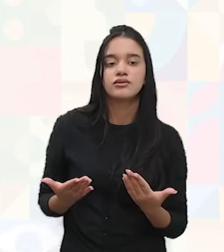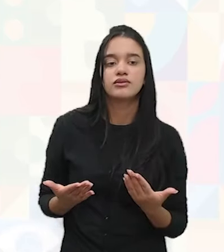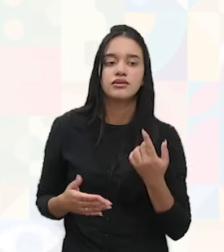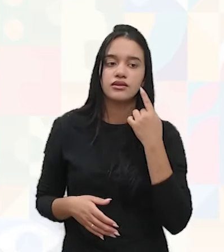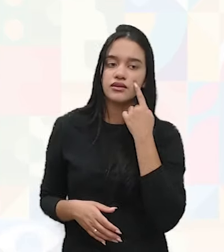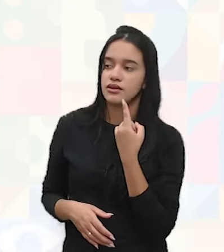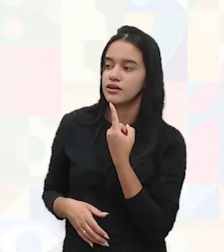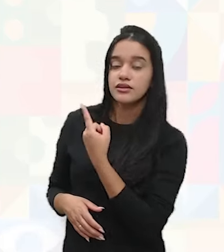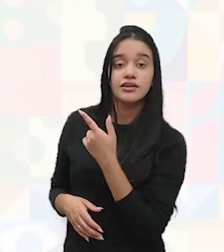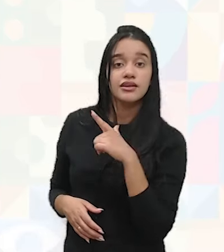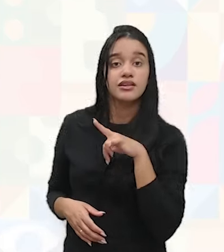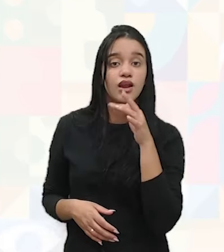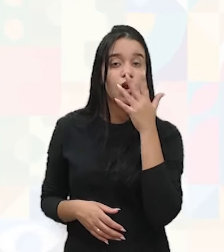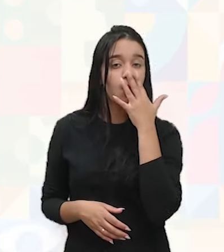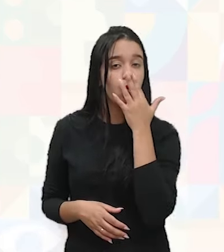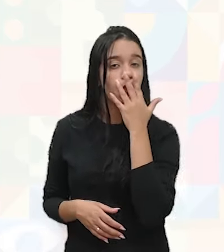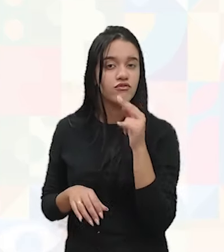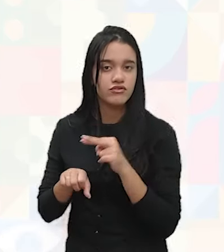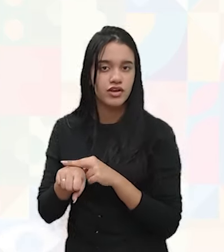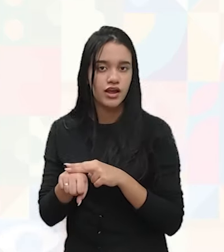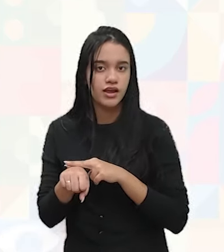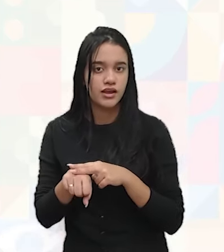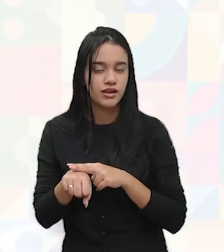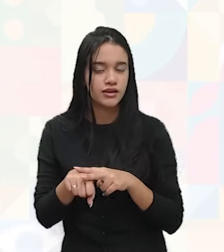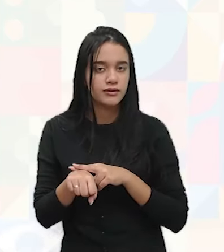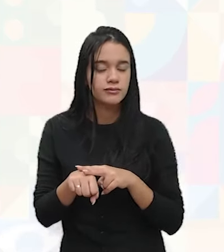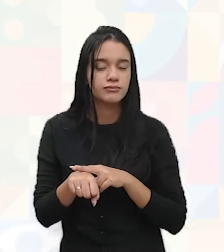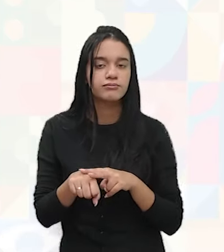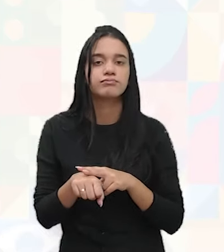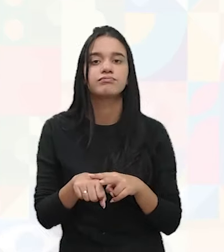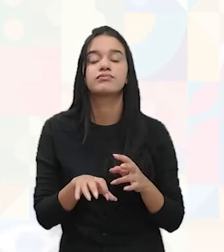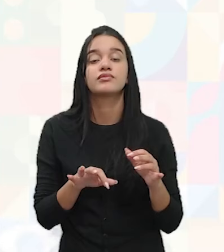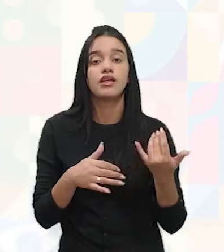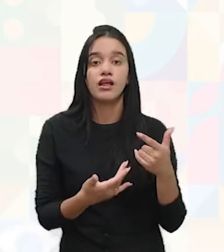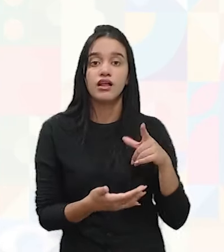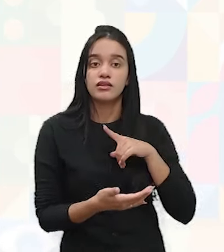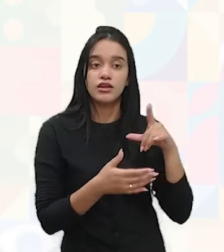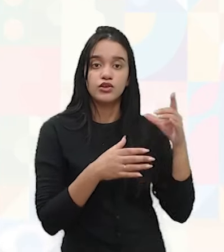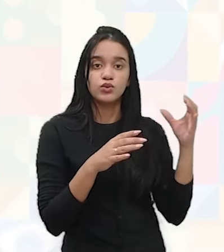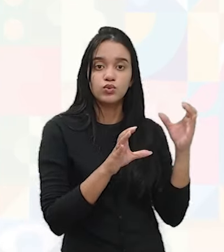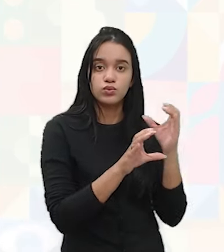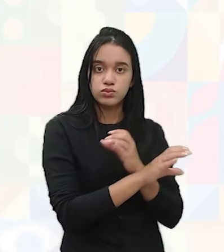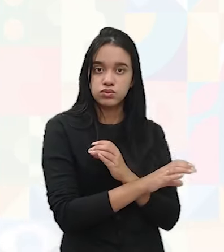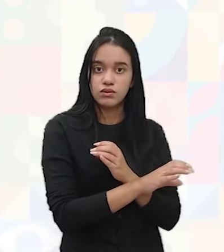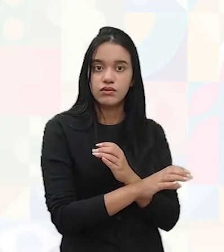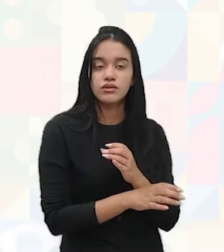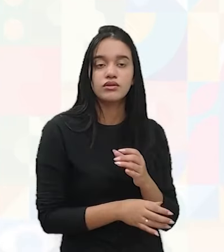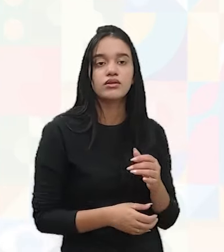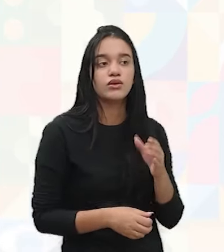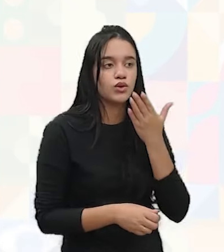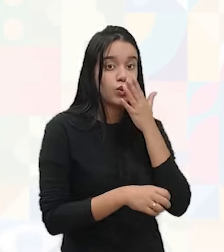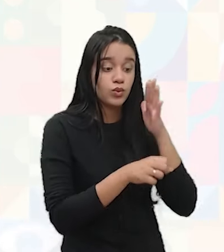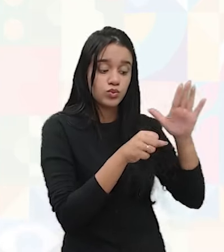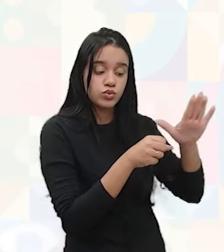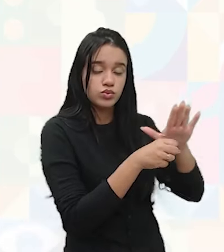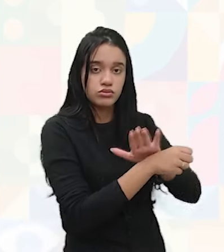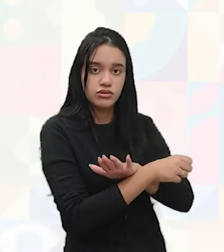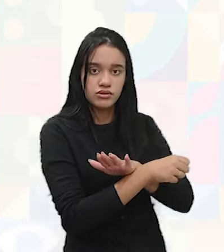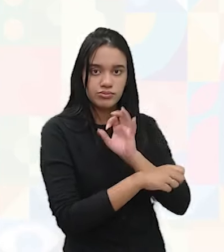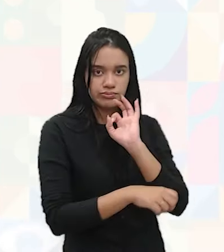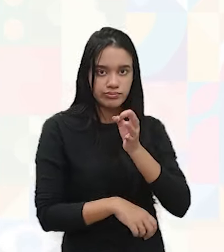tem que estar ali no verde tá que indica que está com carga e está ok se tiver no vermelho vai estar